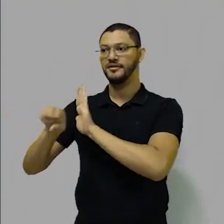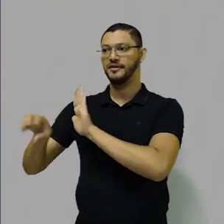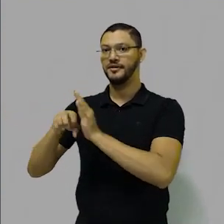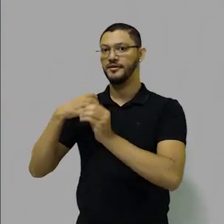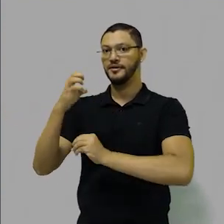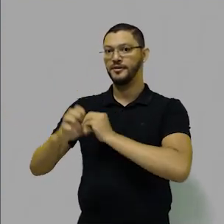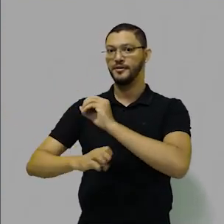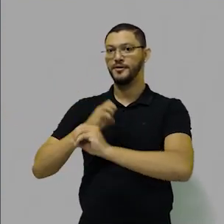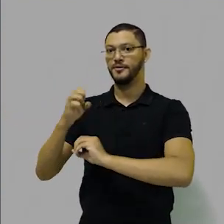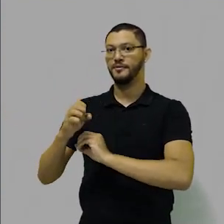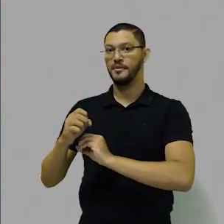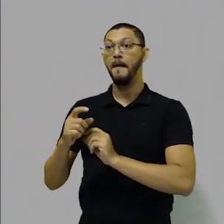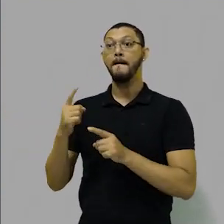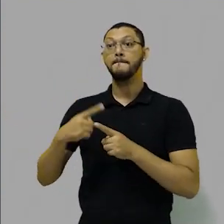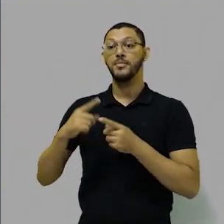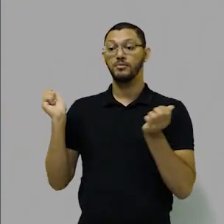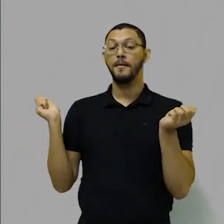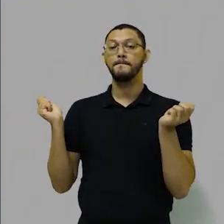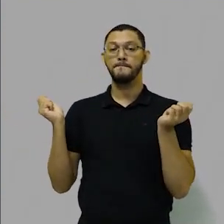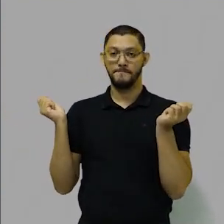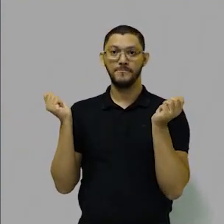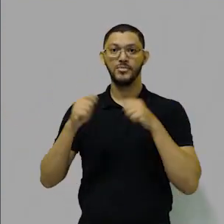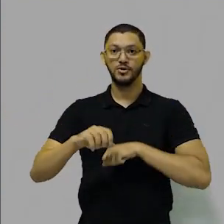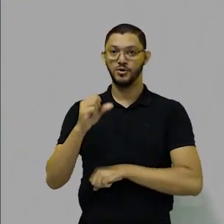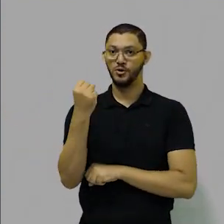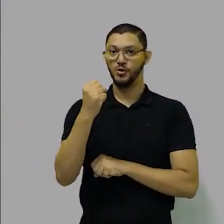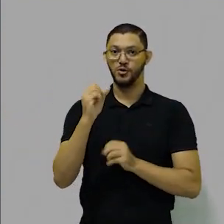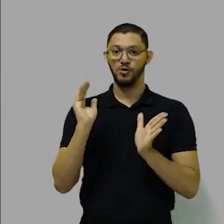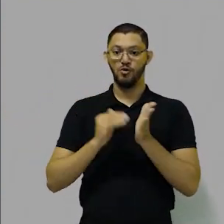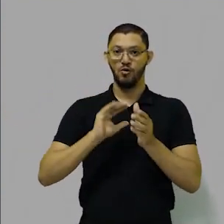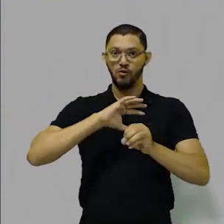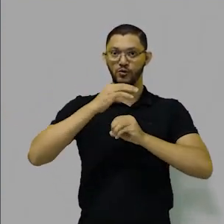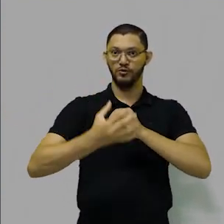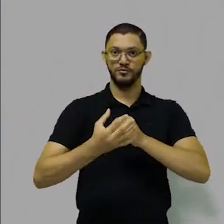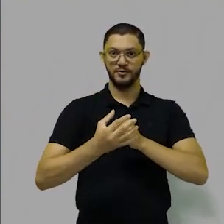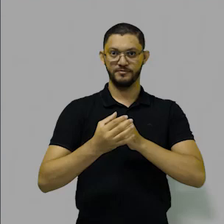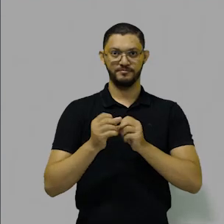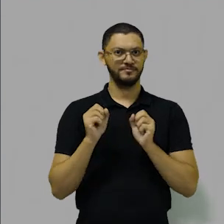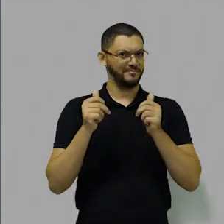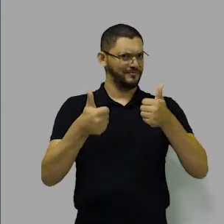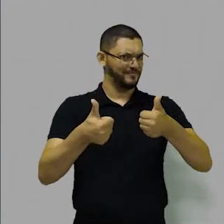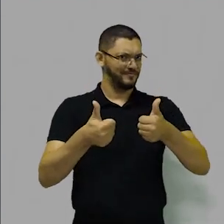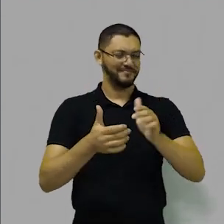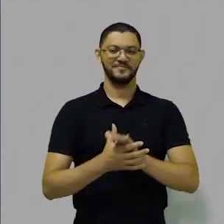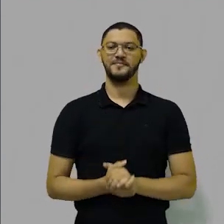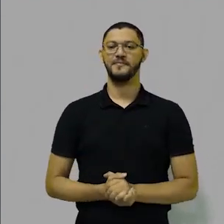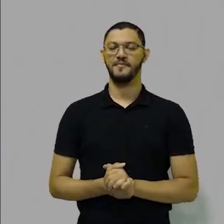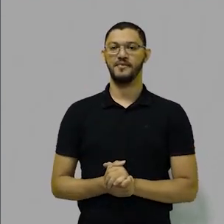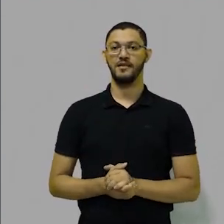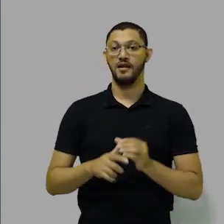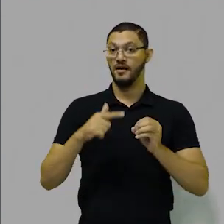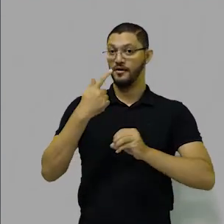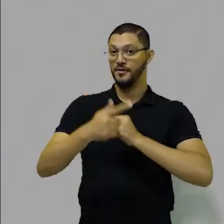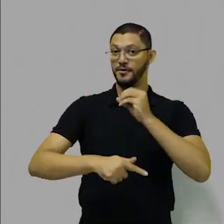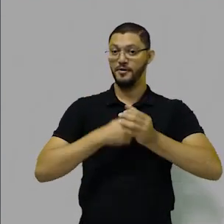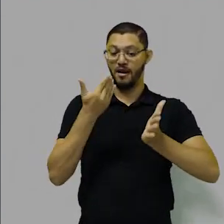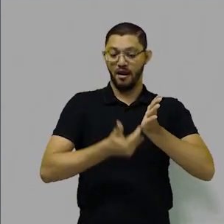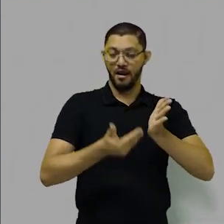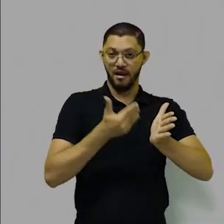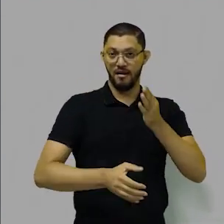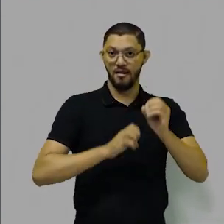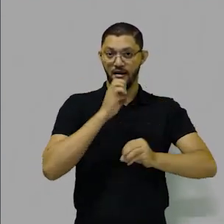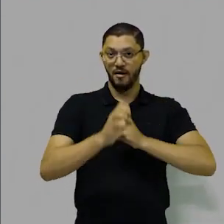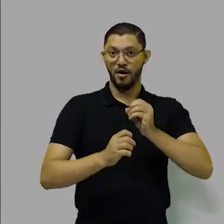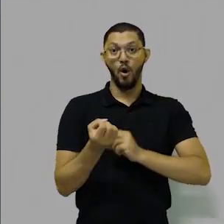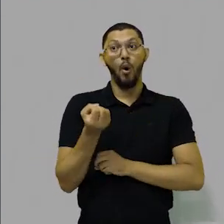a fim de possuir 8 elétrons na sua última camada. Show? Quando o átomo ele perde